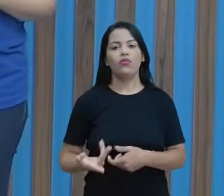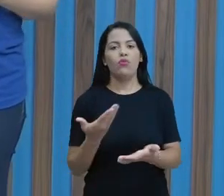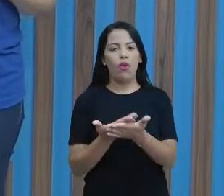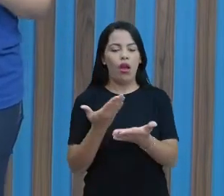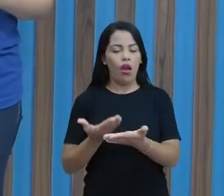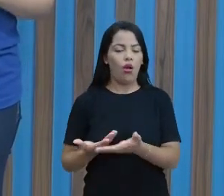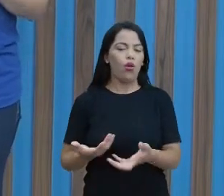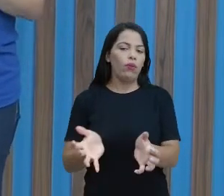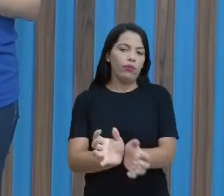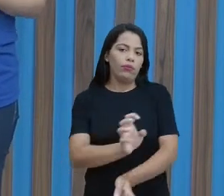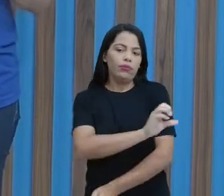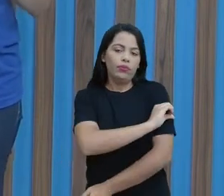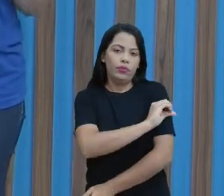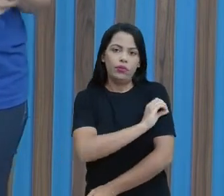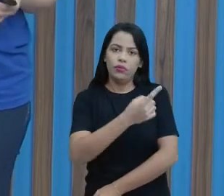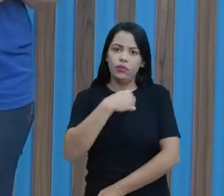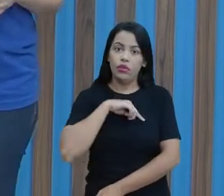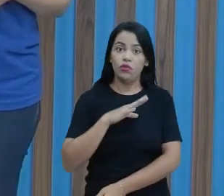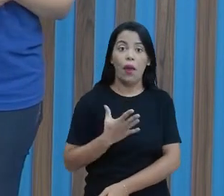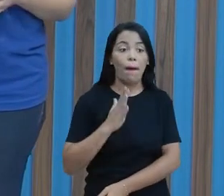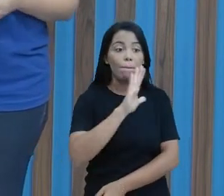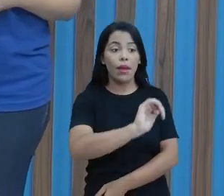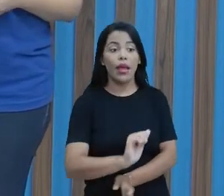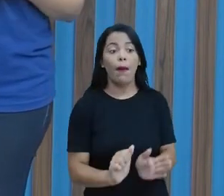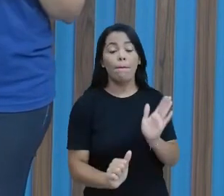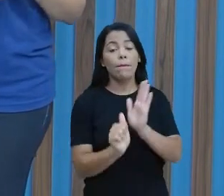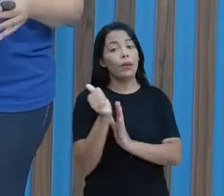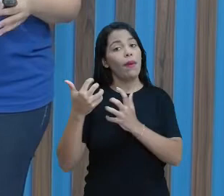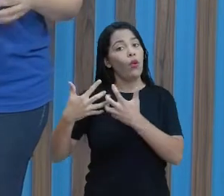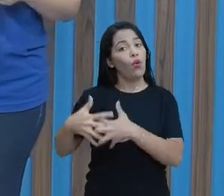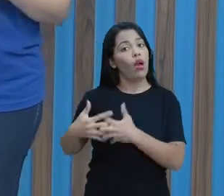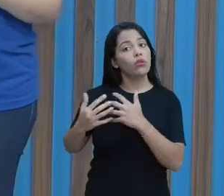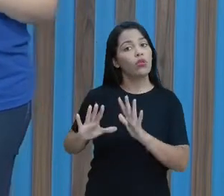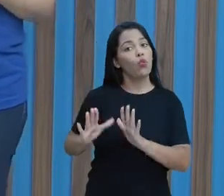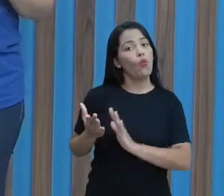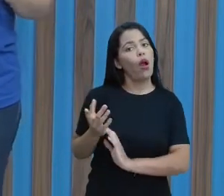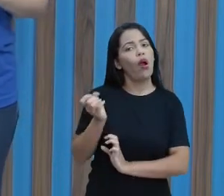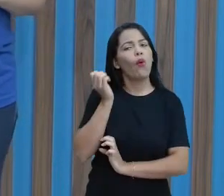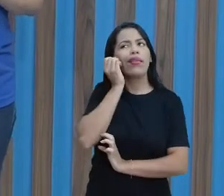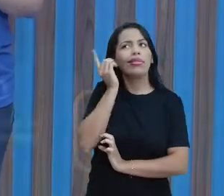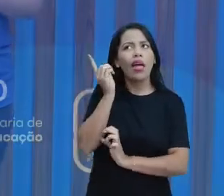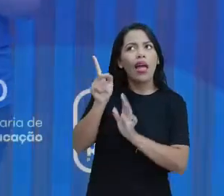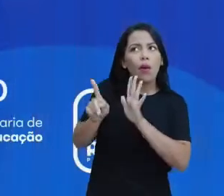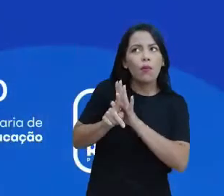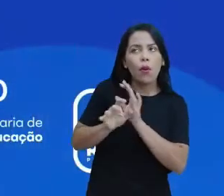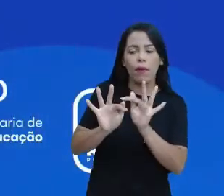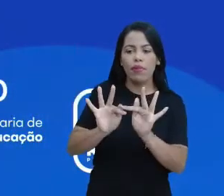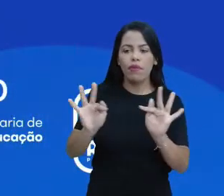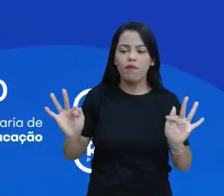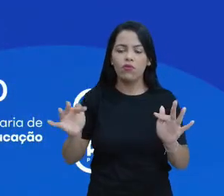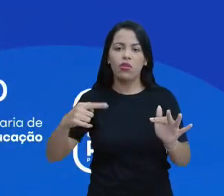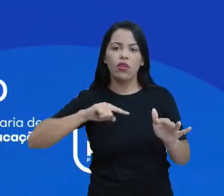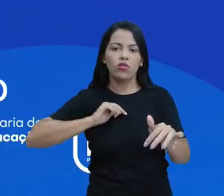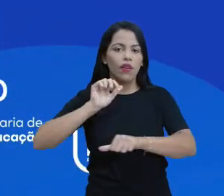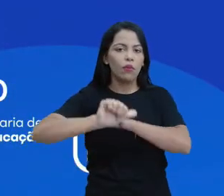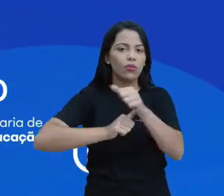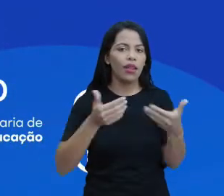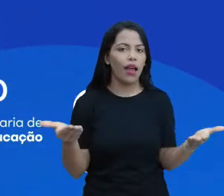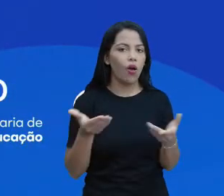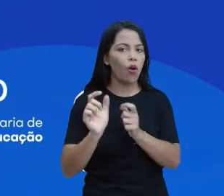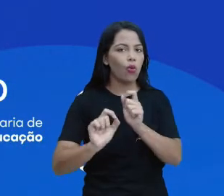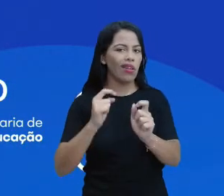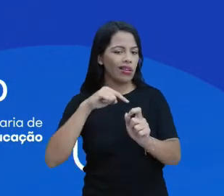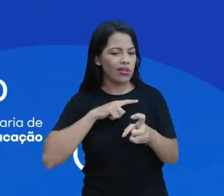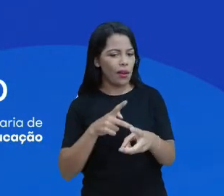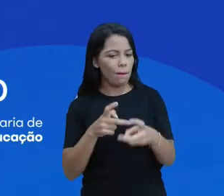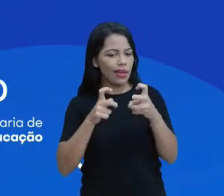gente vai hoje pegar aquele primeiro raciocínio da ideia de função e transformar agora de acordo com o que a gente percebe em